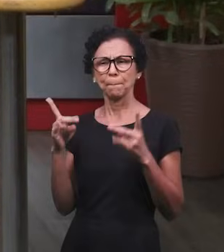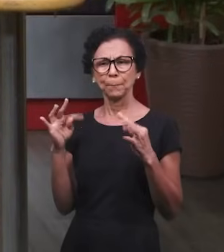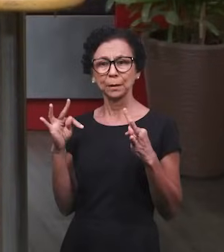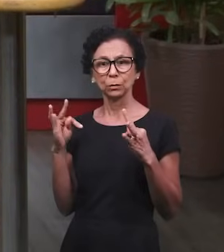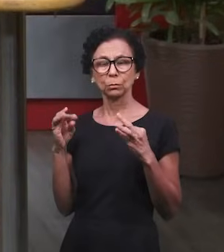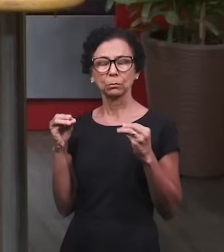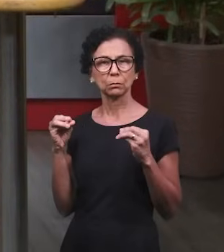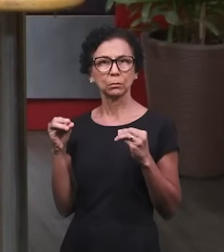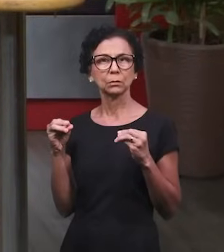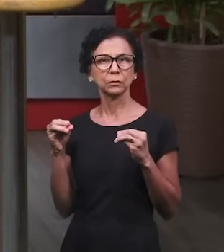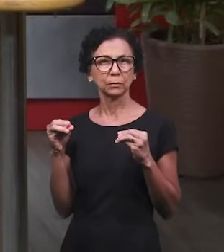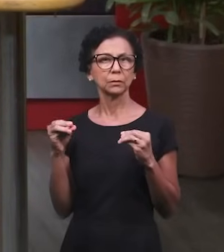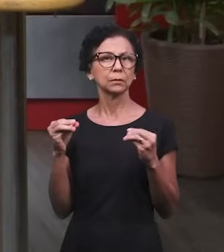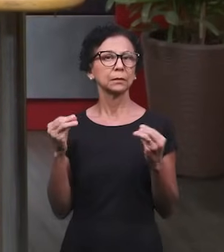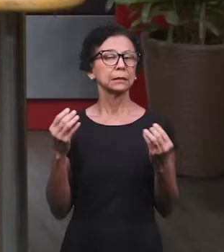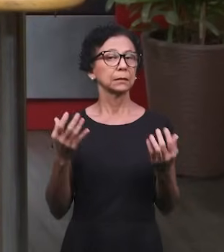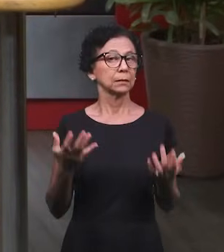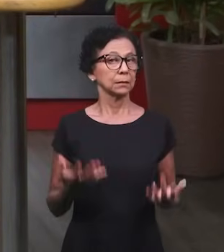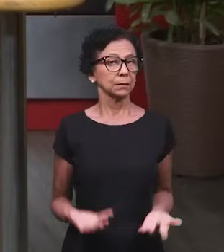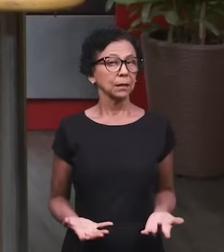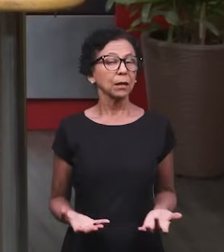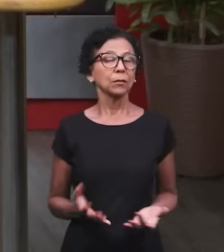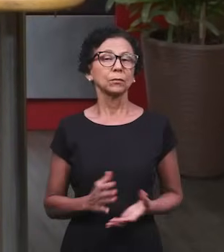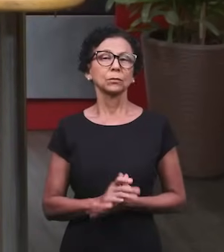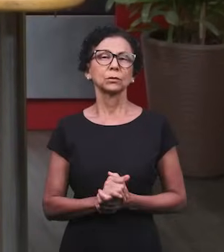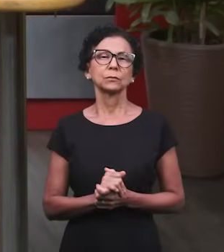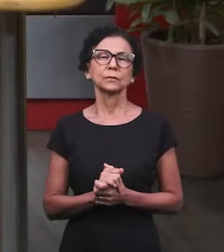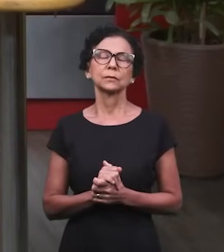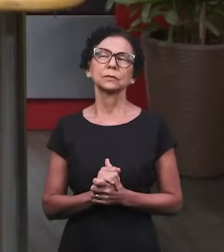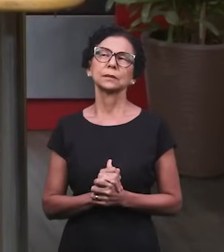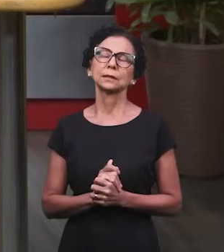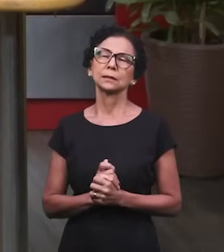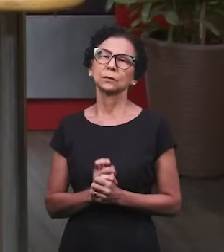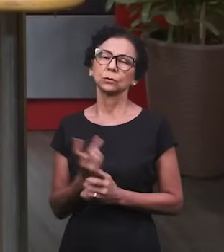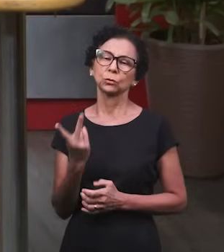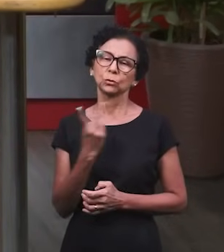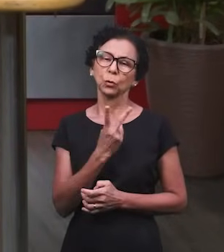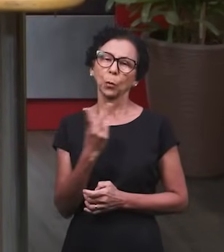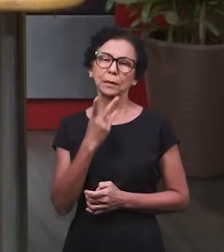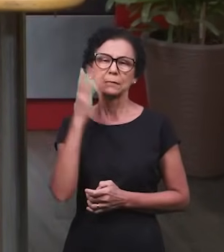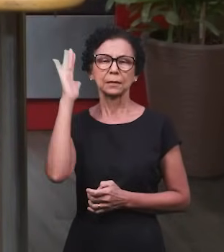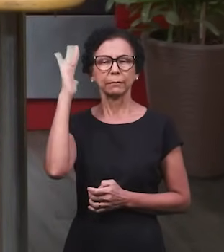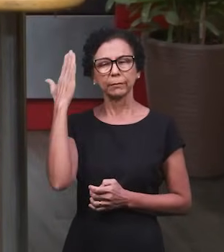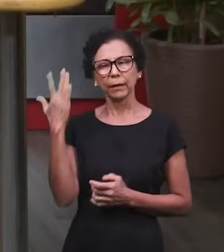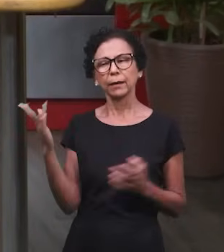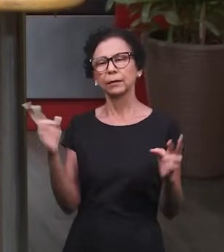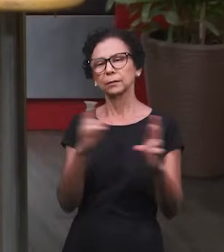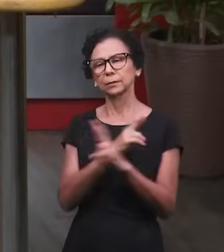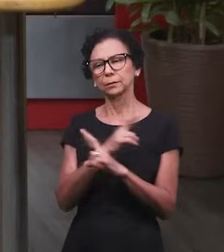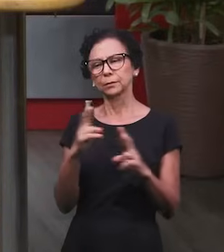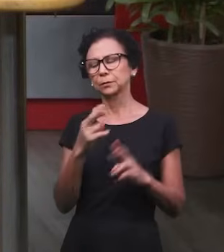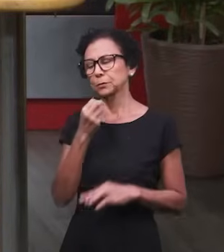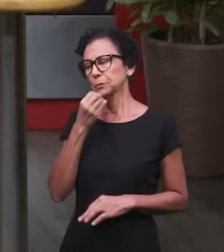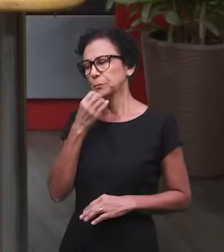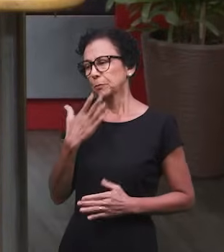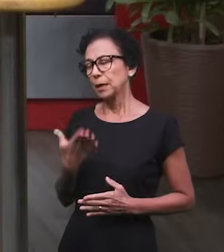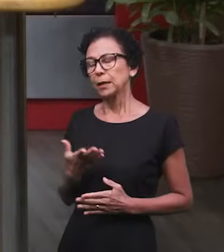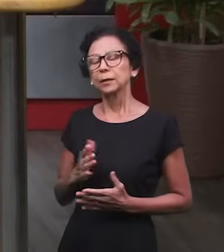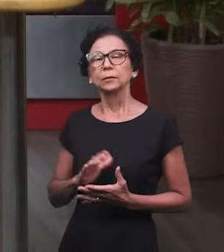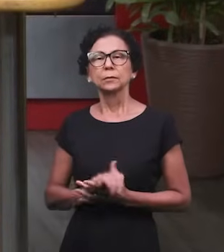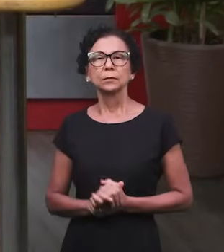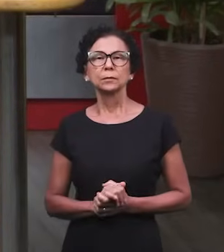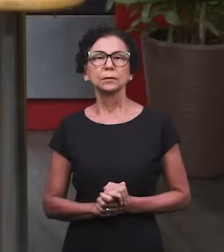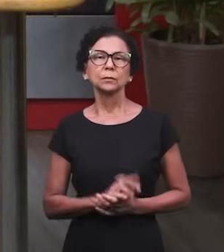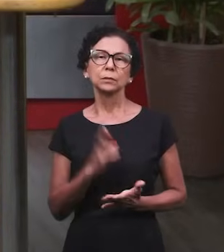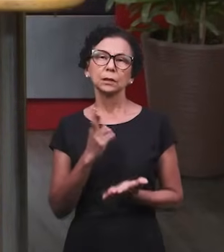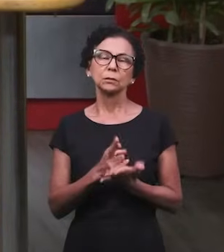quando você convive coabita com o entendimento né Você tem os resultados positivos agora